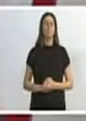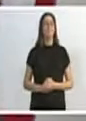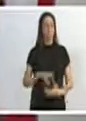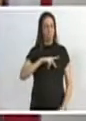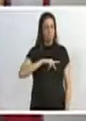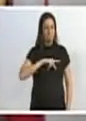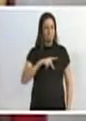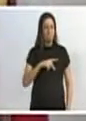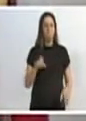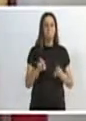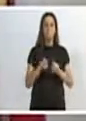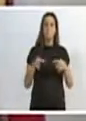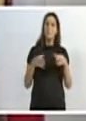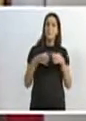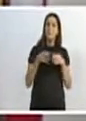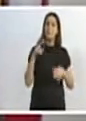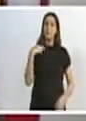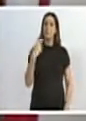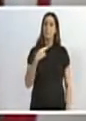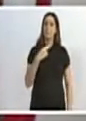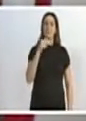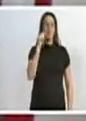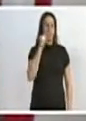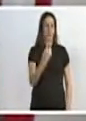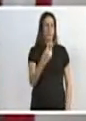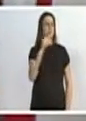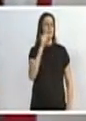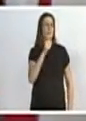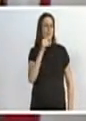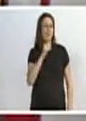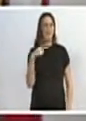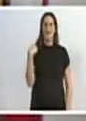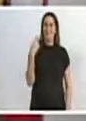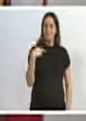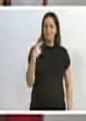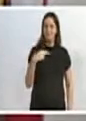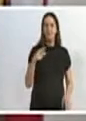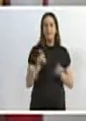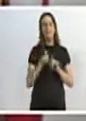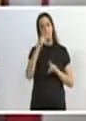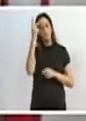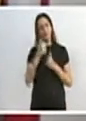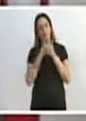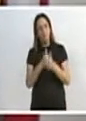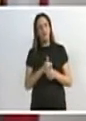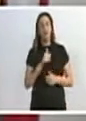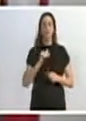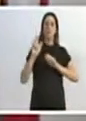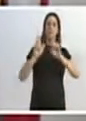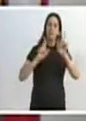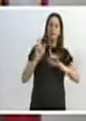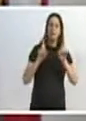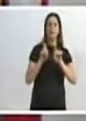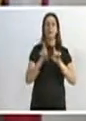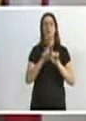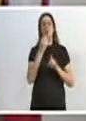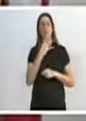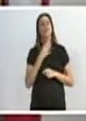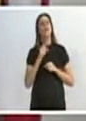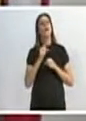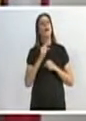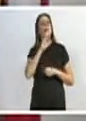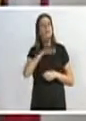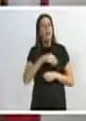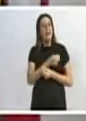senhor presidente, senhores vereadores, senhoras vereadoras, a todos que nos acompanham através da TVL, meu boa tarde a plateias, lideranças